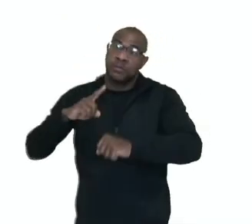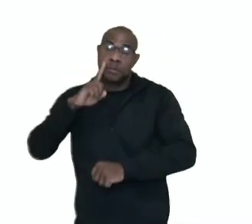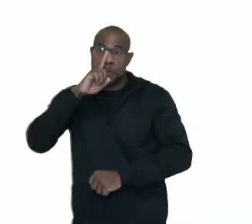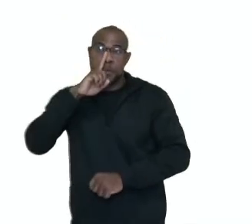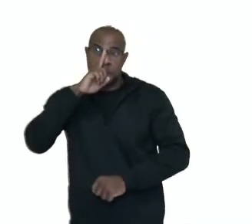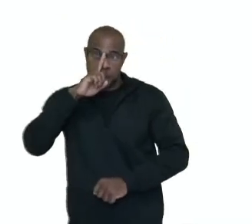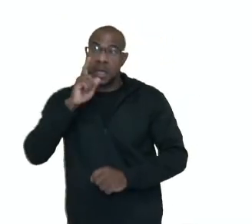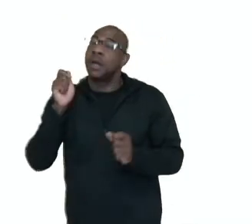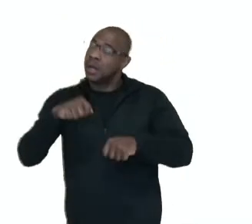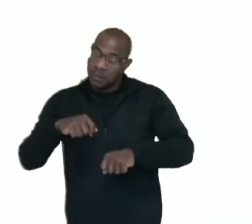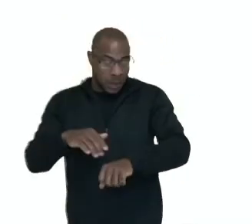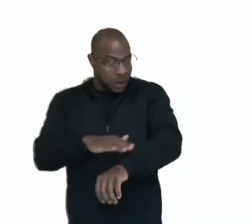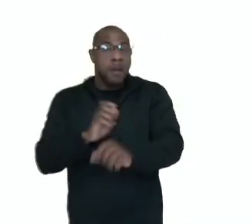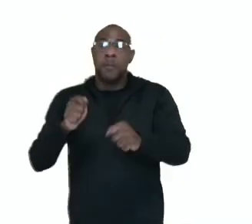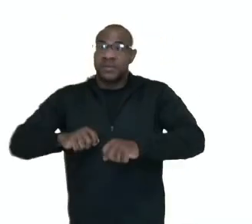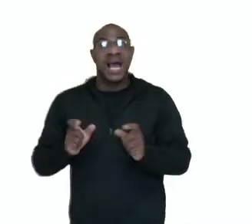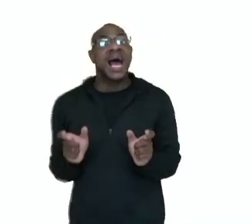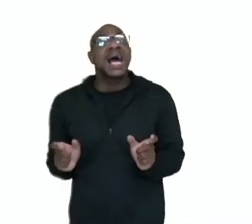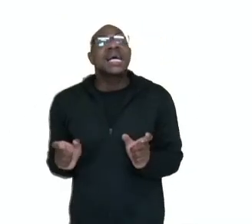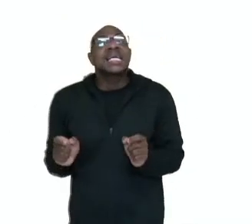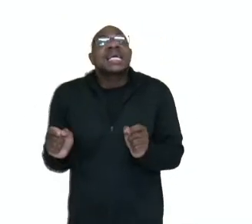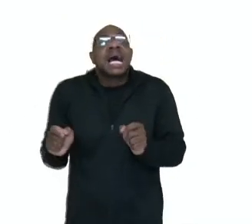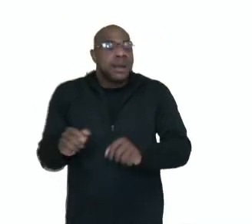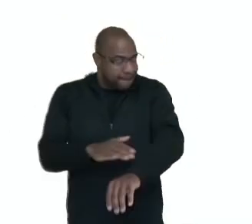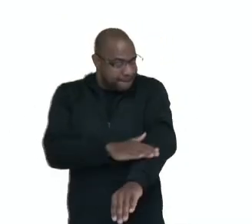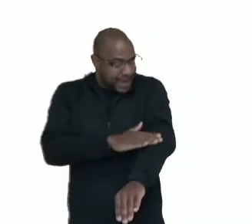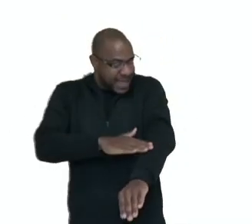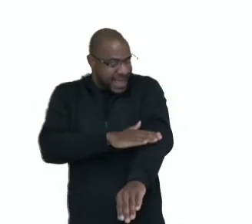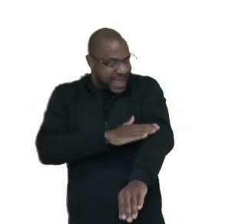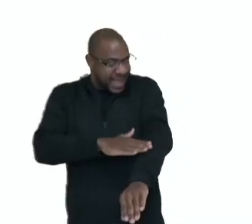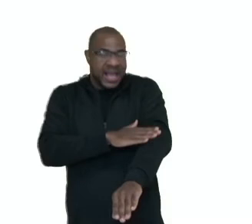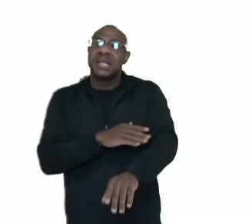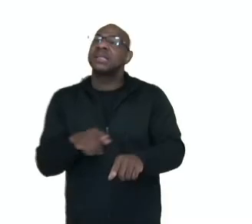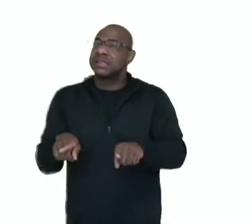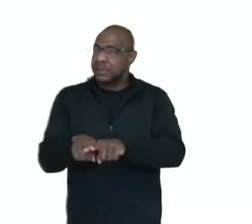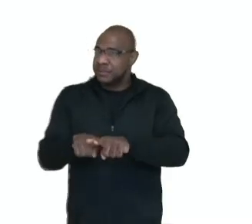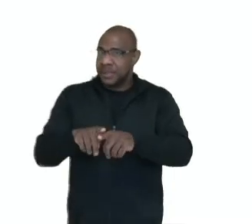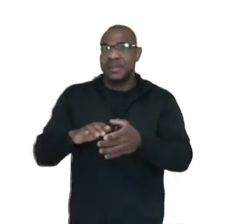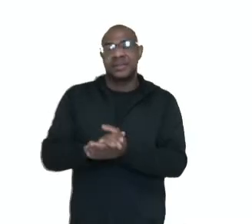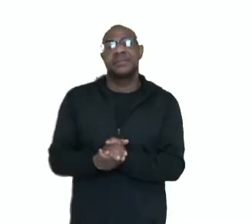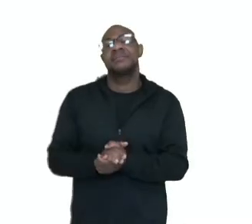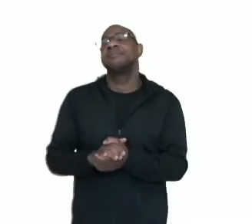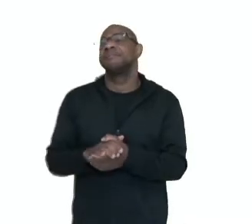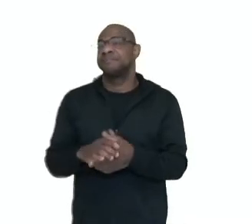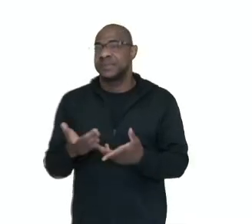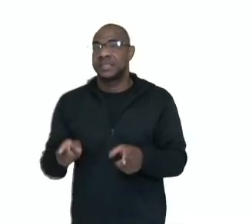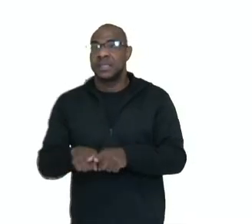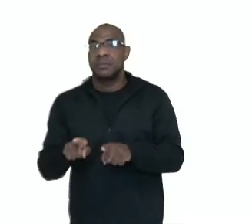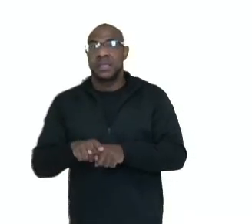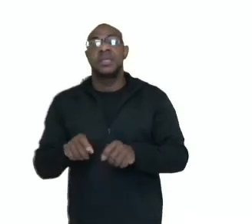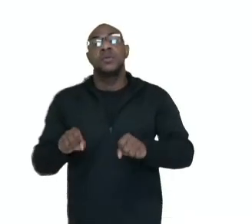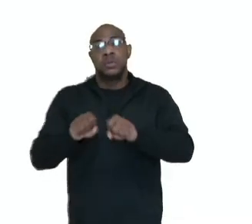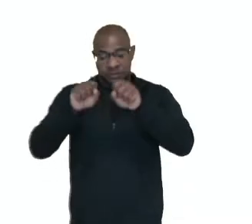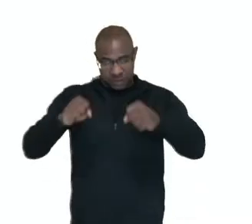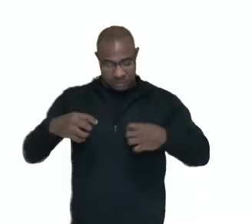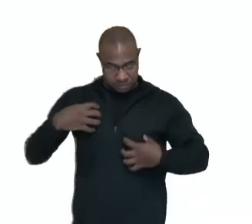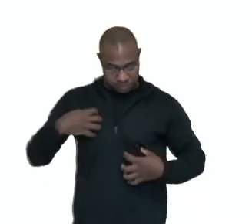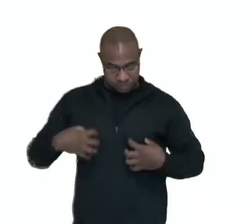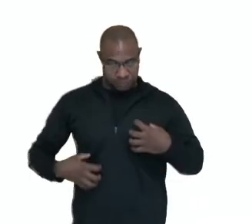de pele, por exemplo, enfraquecimento do sistema imunitário, sistema imunológico, né?